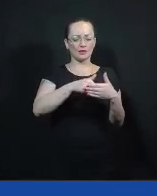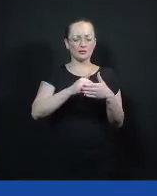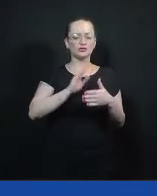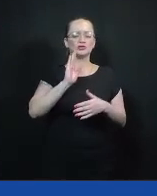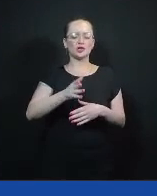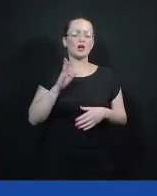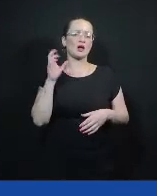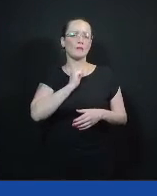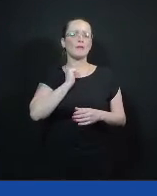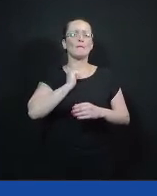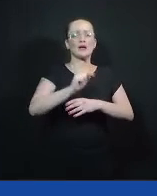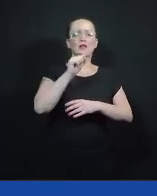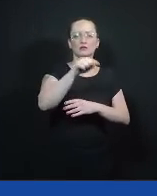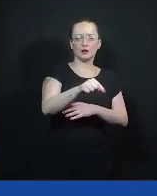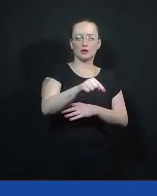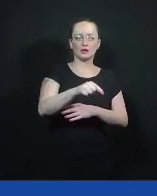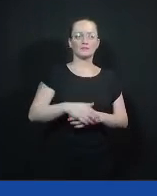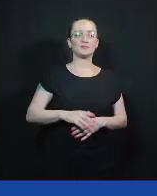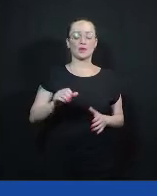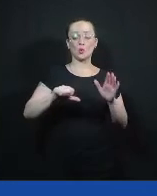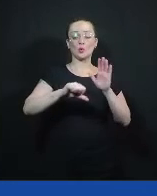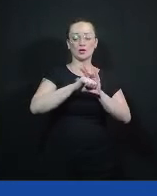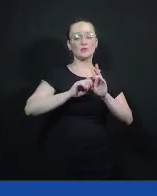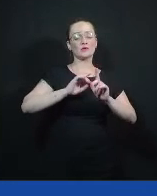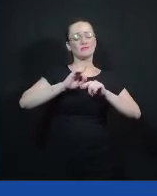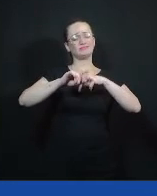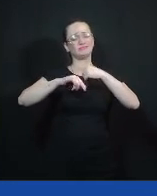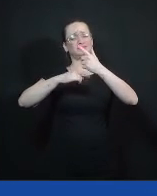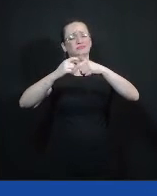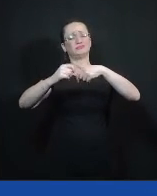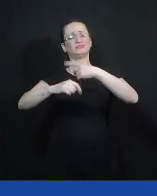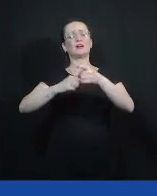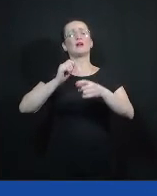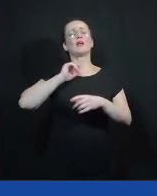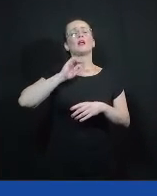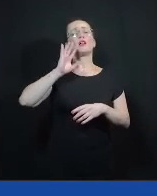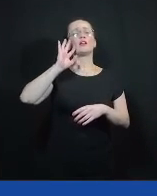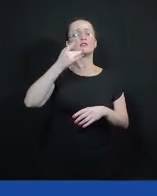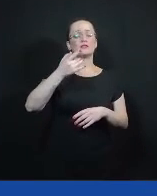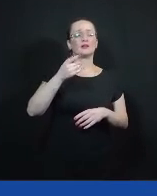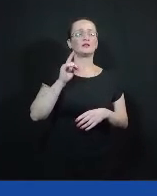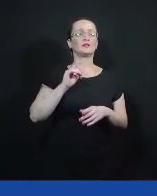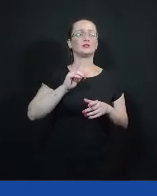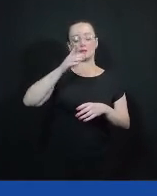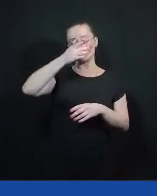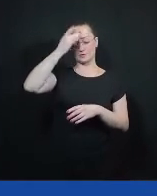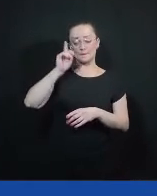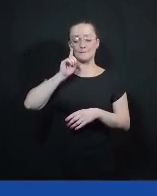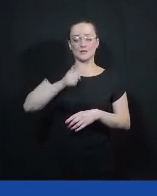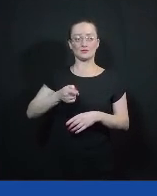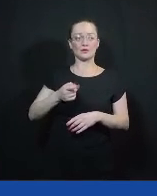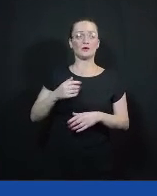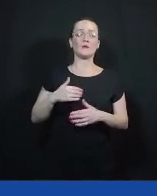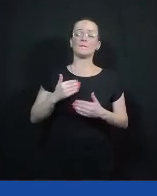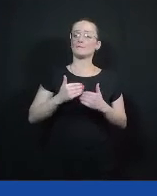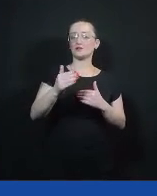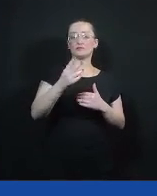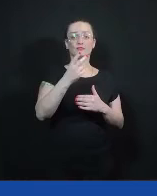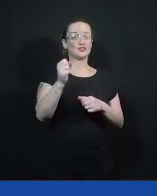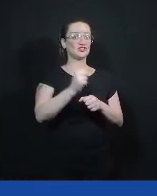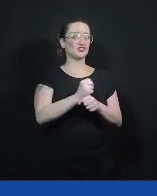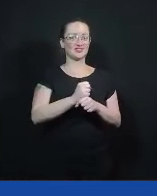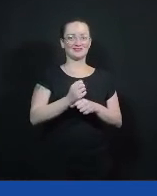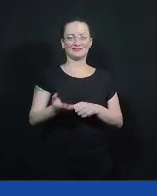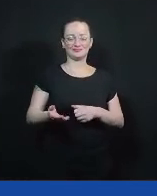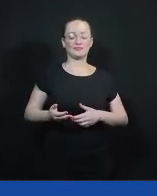eleições de 98, um crime que foi se resolver com a condenação dos mandantes e dos executores quase 20 anos